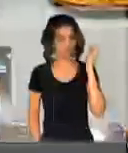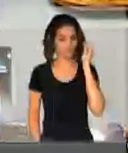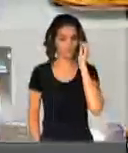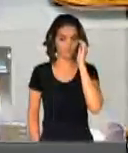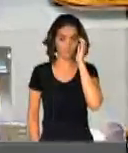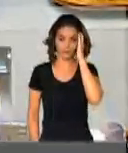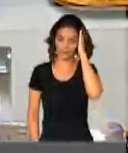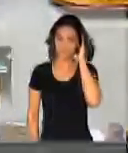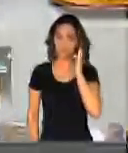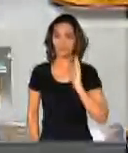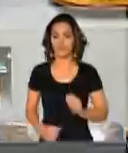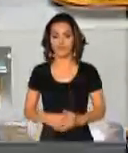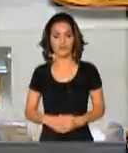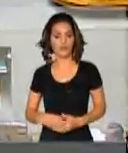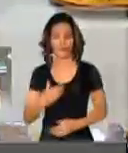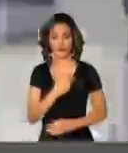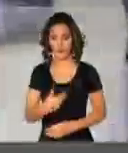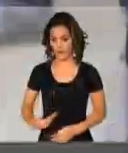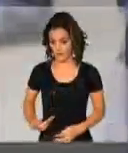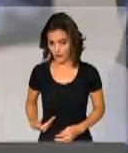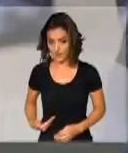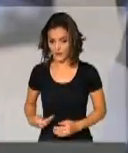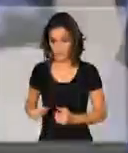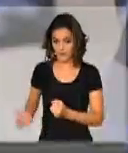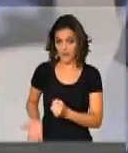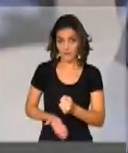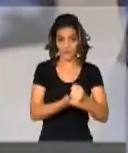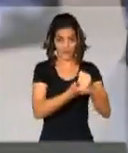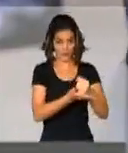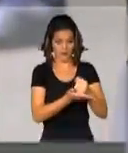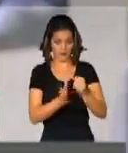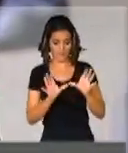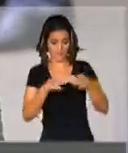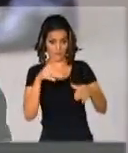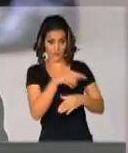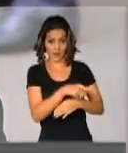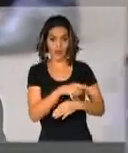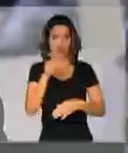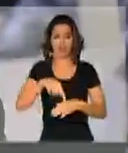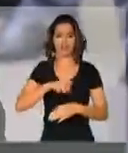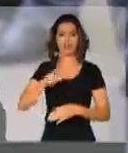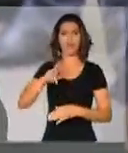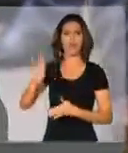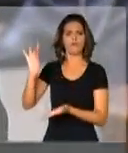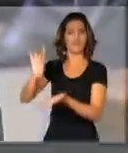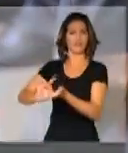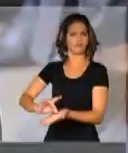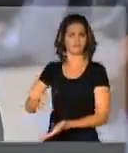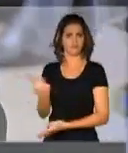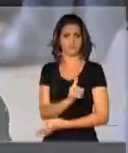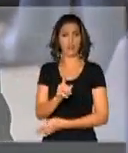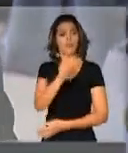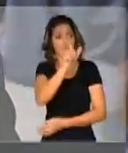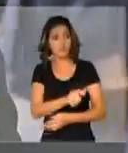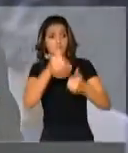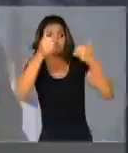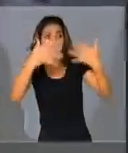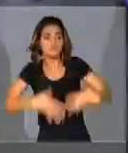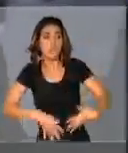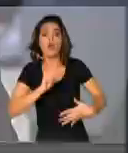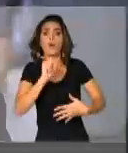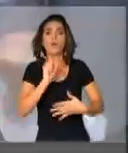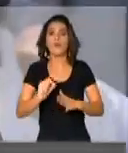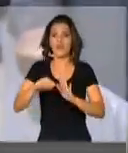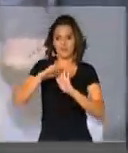a versão da base do governo de que essa reforma da Previdência, que Vossa Excelência pauta de forma tão correta aqui, é para combater